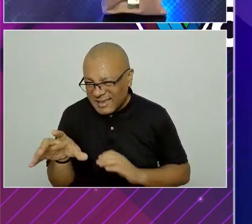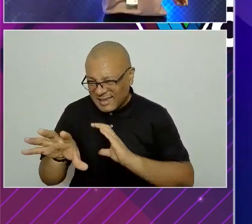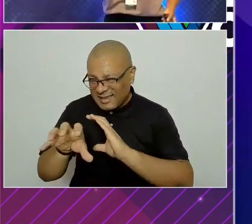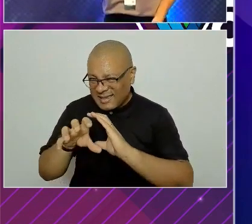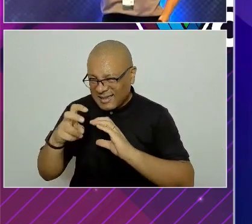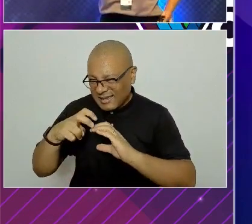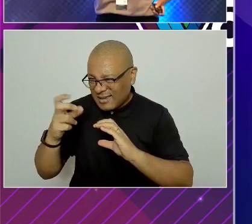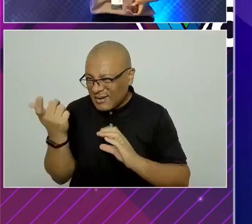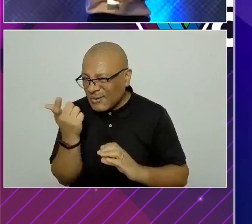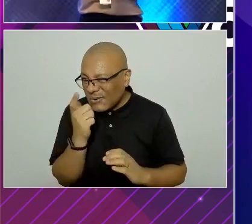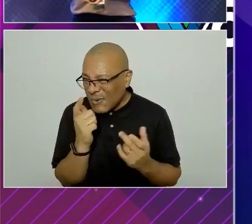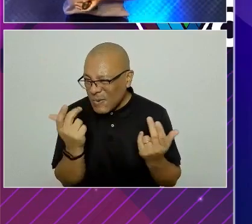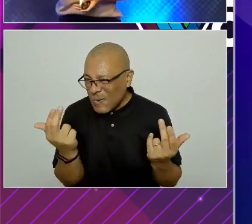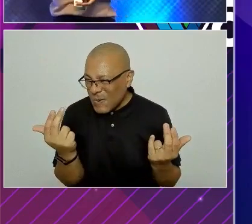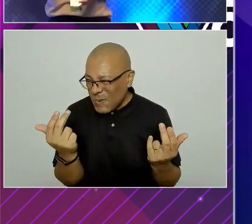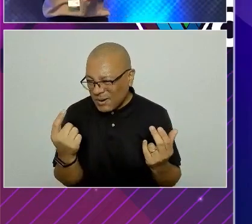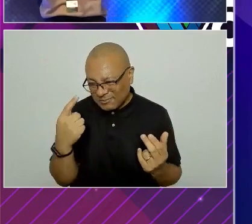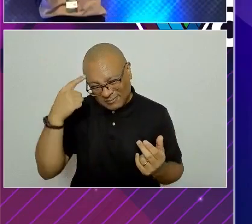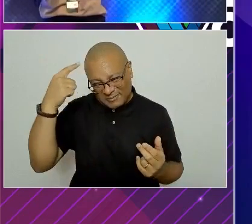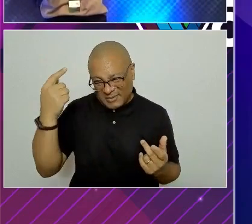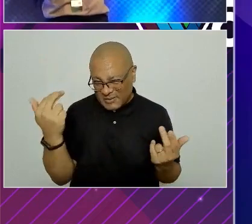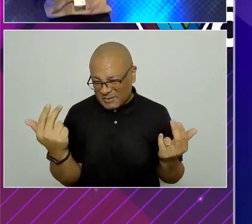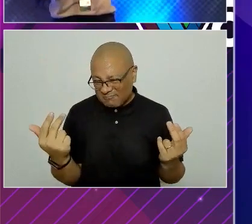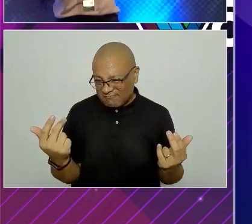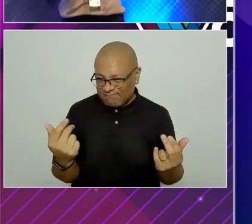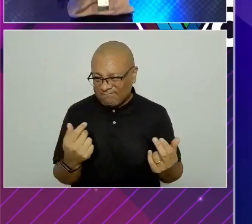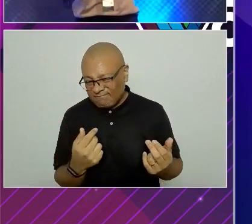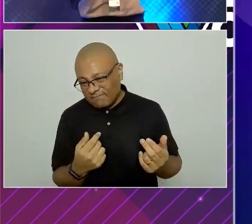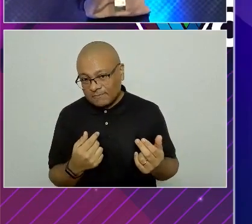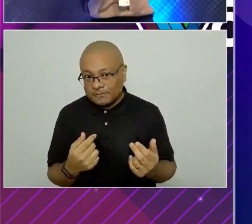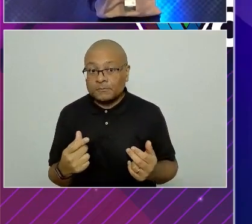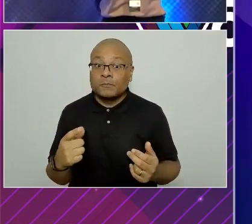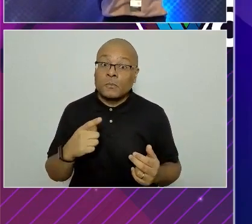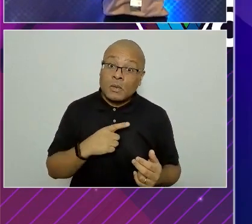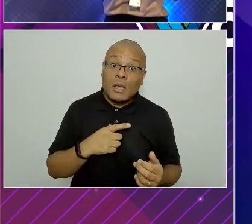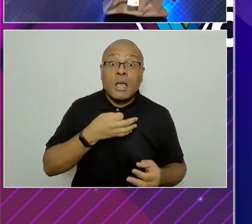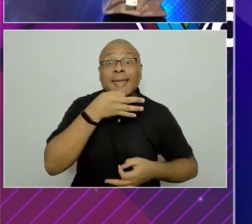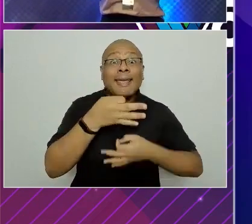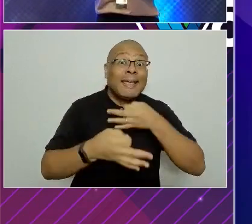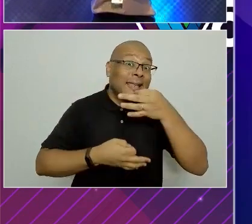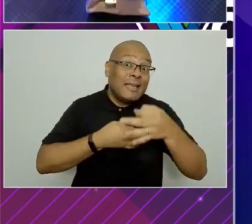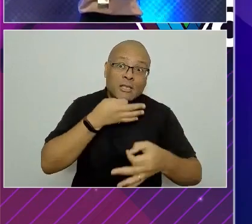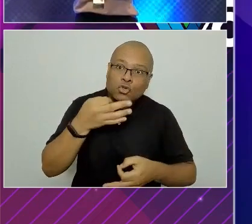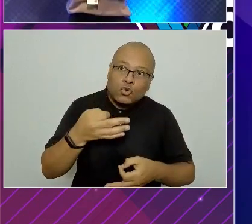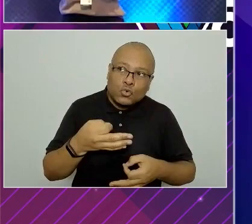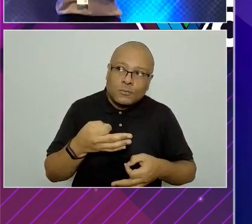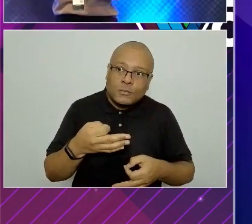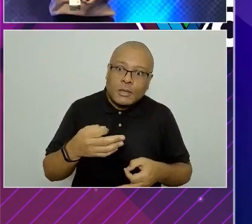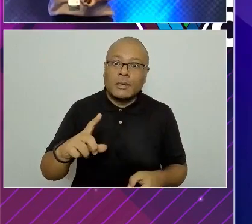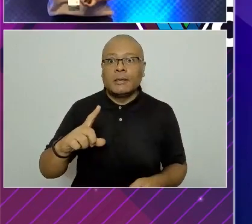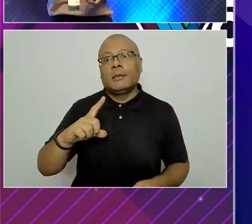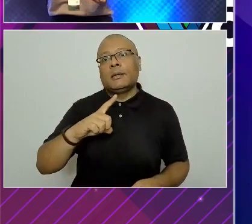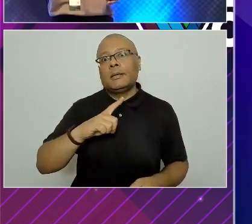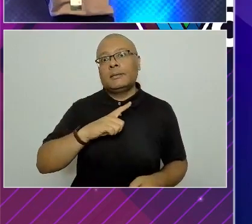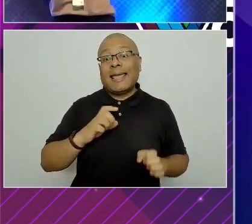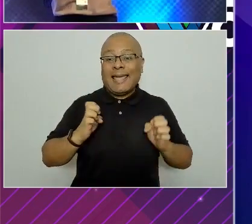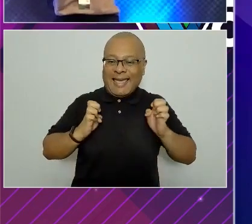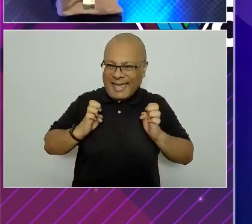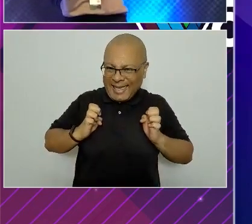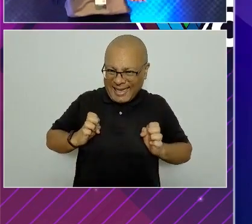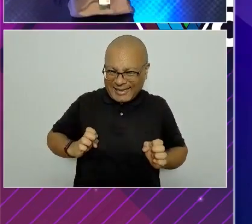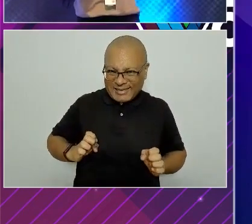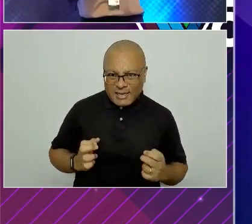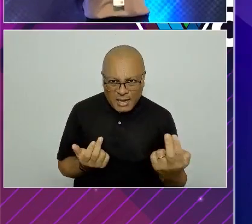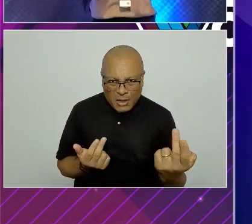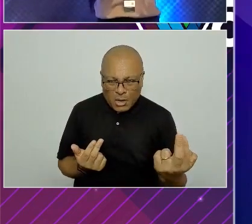desenvolveu uma baita criatividade como você? Tem um senso crítico, né? Tem essa questão de ética tão refinada?